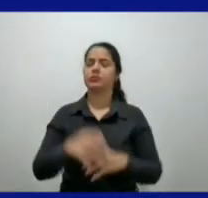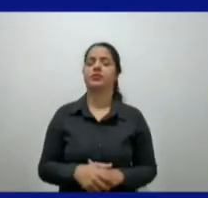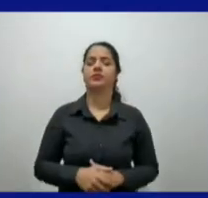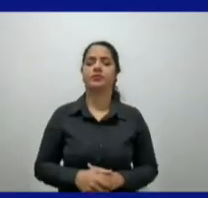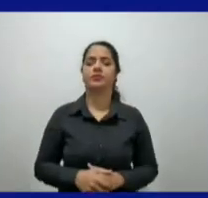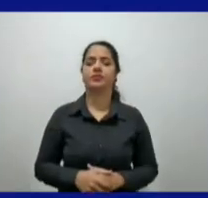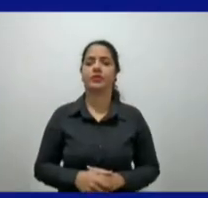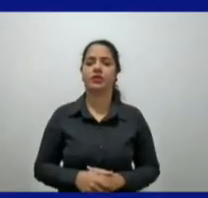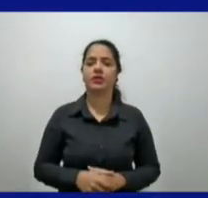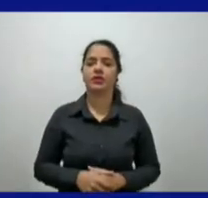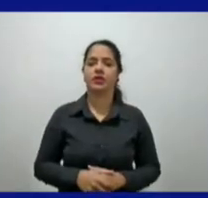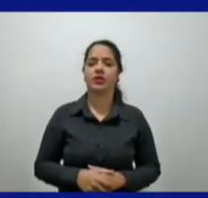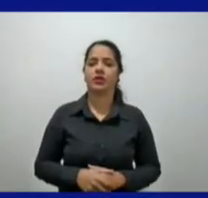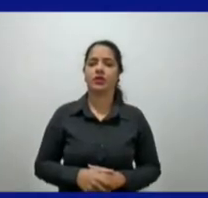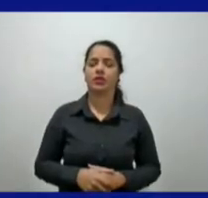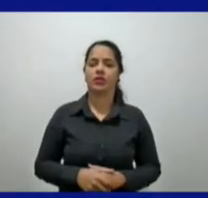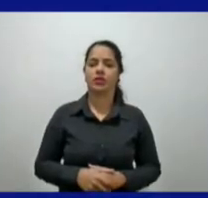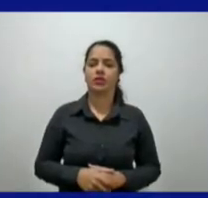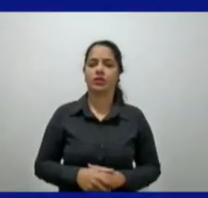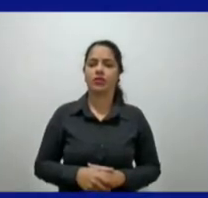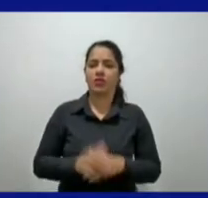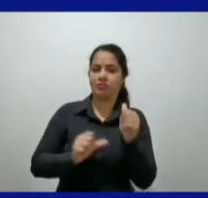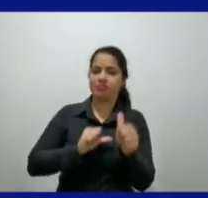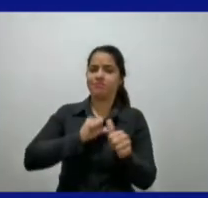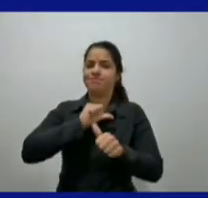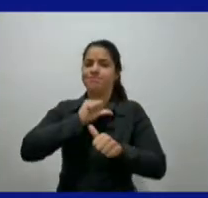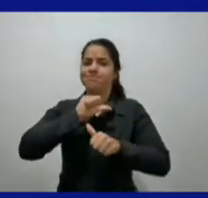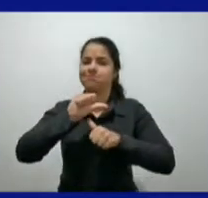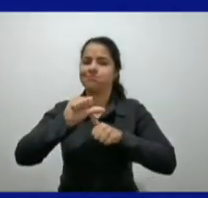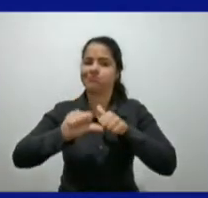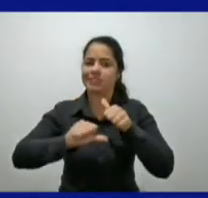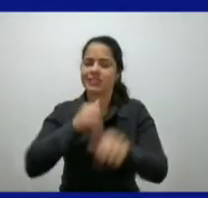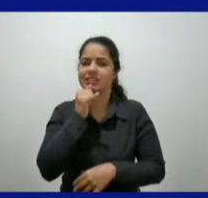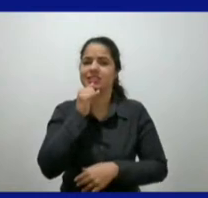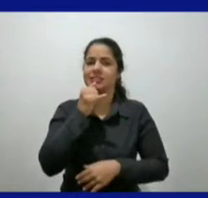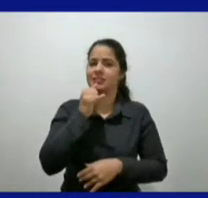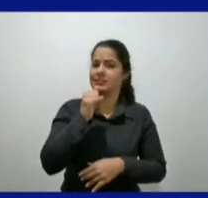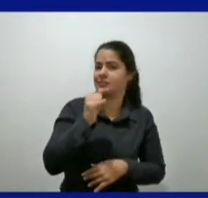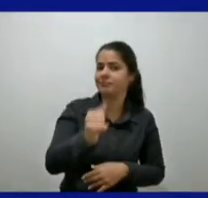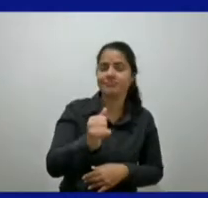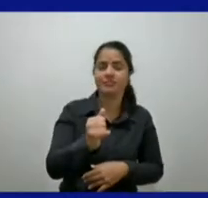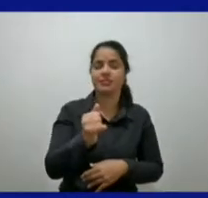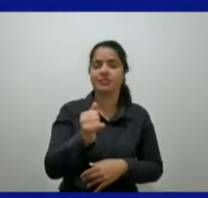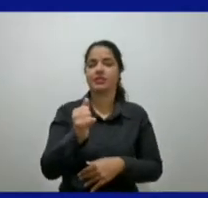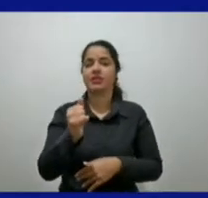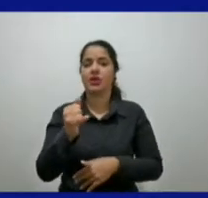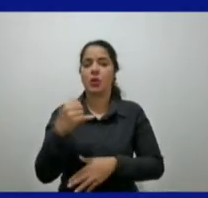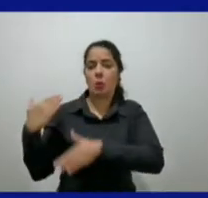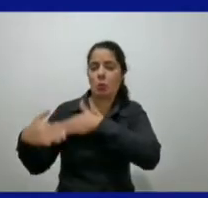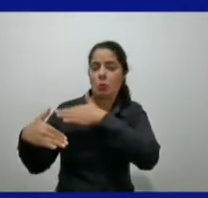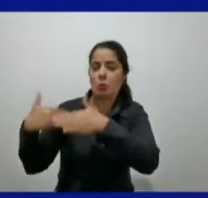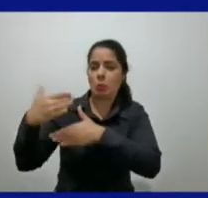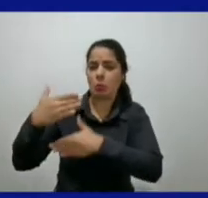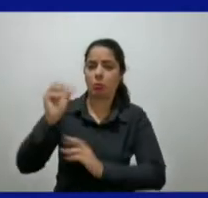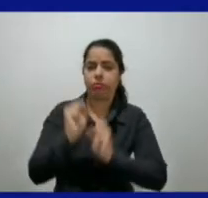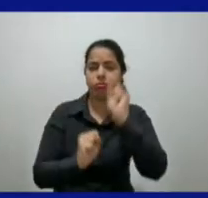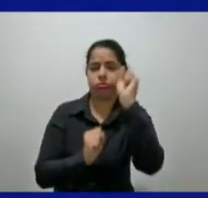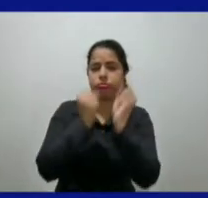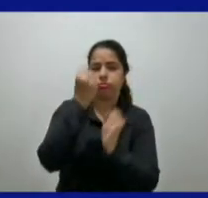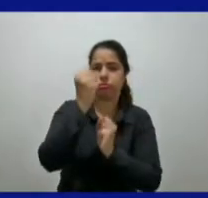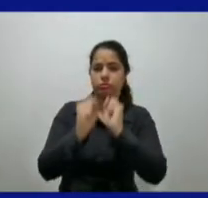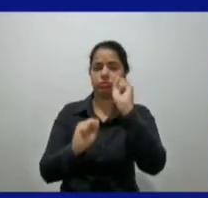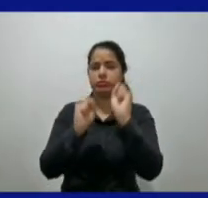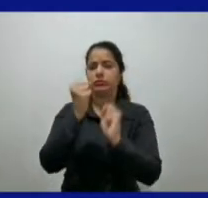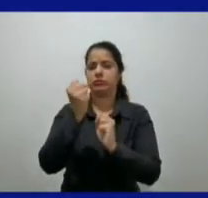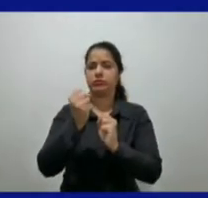transformações disruptivas na matriz energética, nos processos de produção, nos produtos, no modo de vida